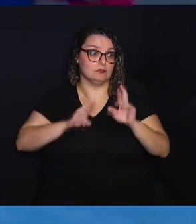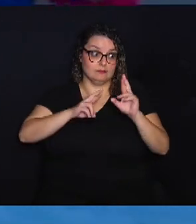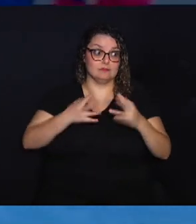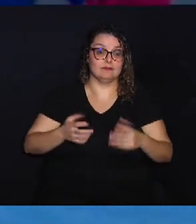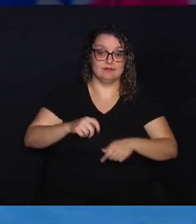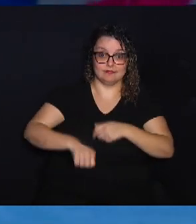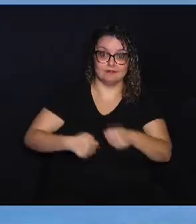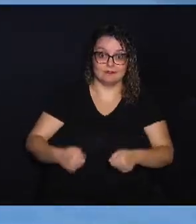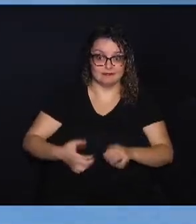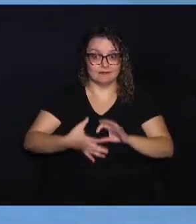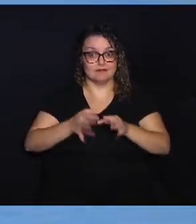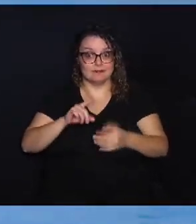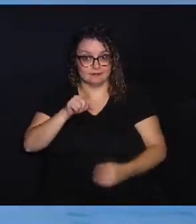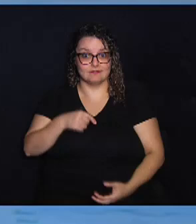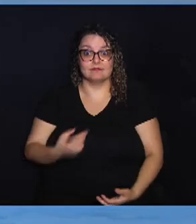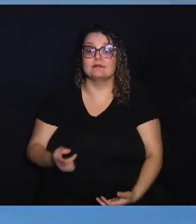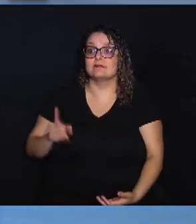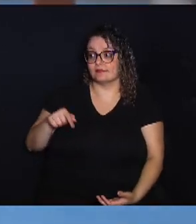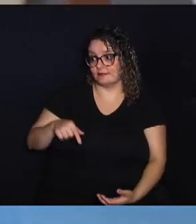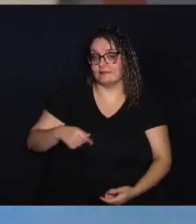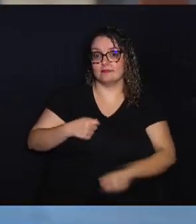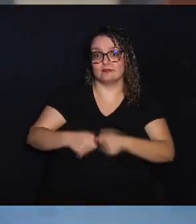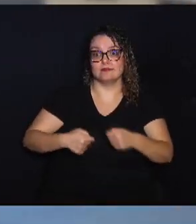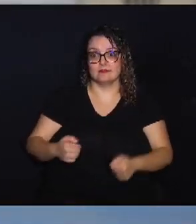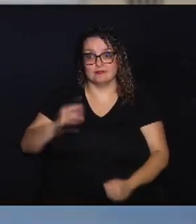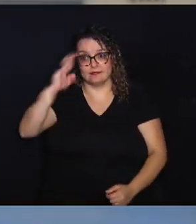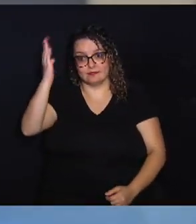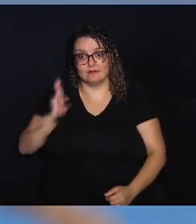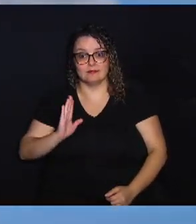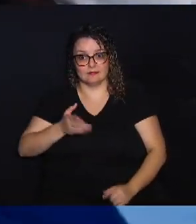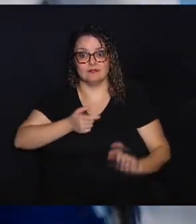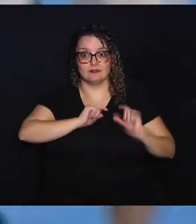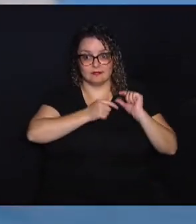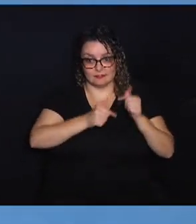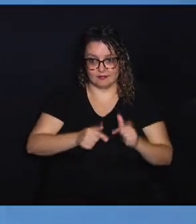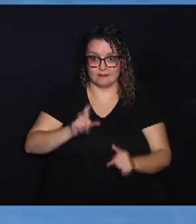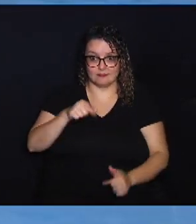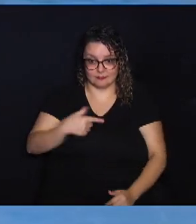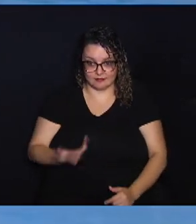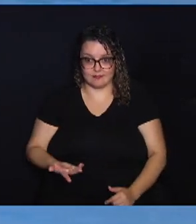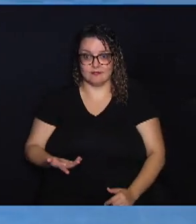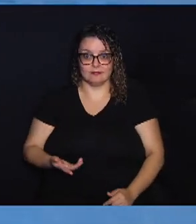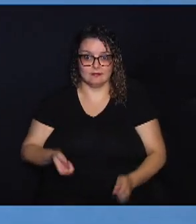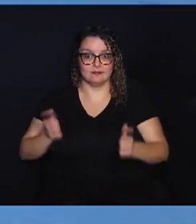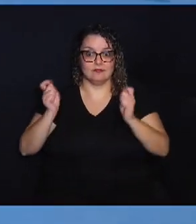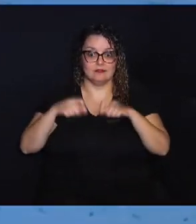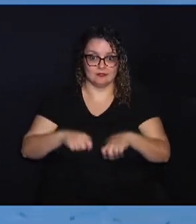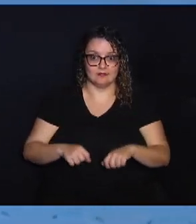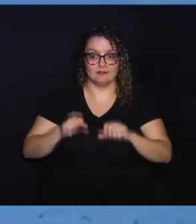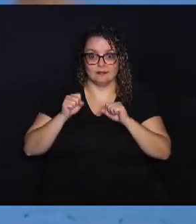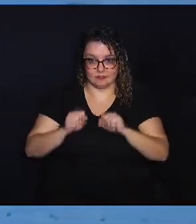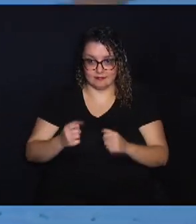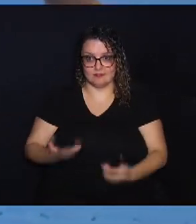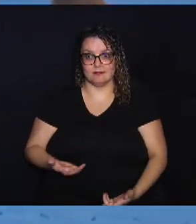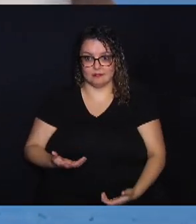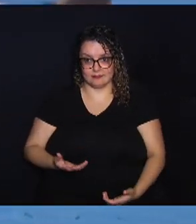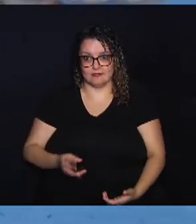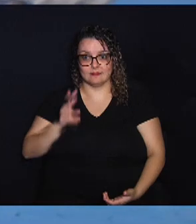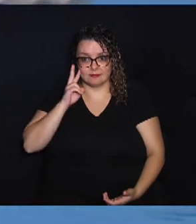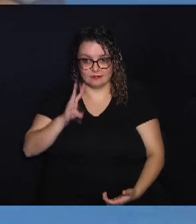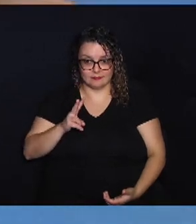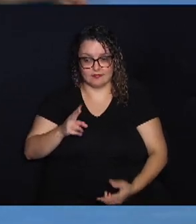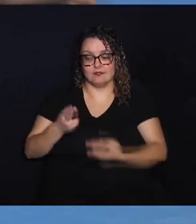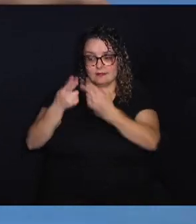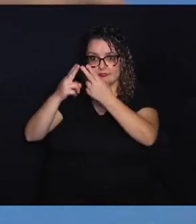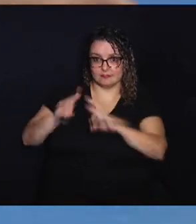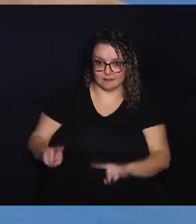judô nas Olimpíadas também, né? Bom, o judô no Brasil já é tradicional, é uma potência, né? A gente pôde ver isso nas Olimpíadas de Paris 2024,